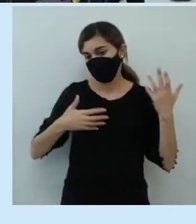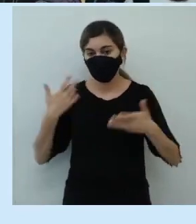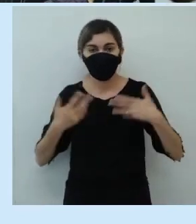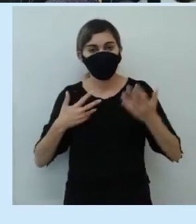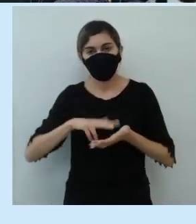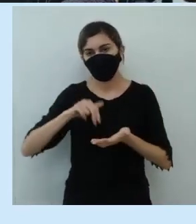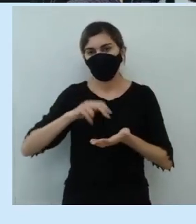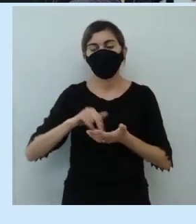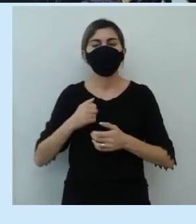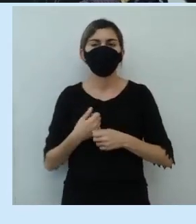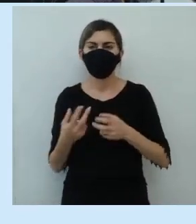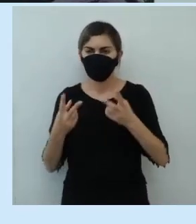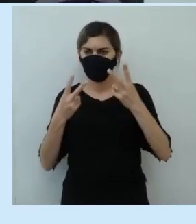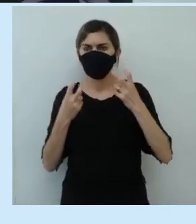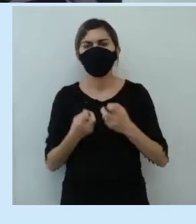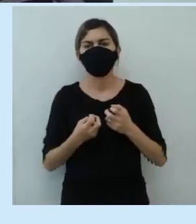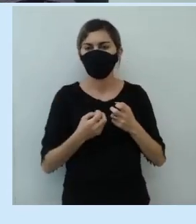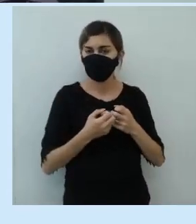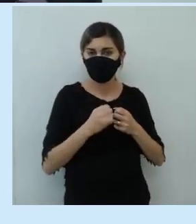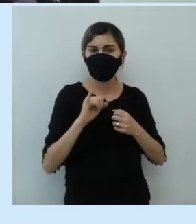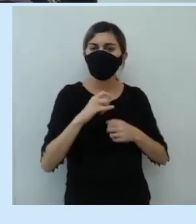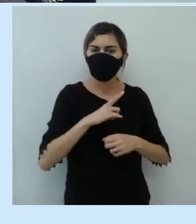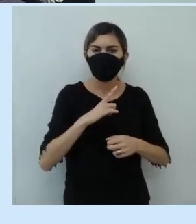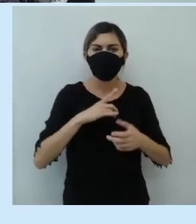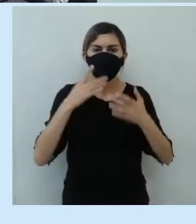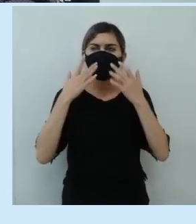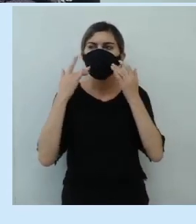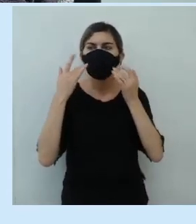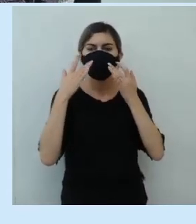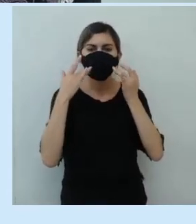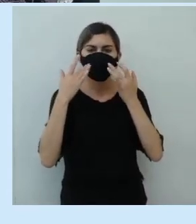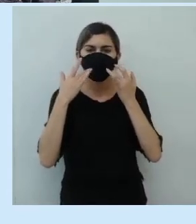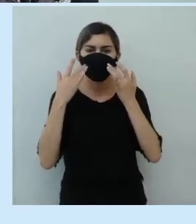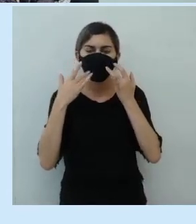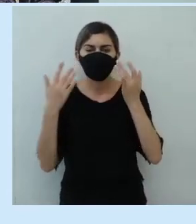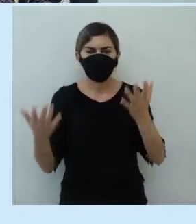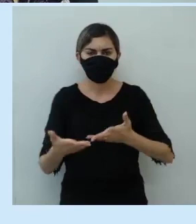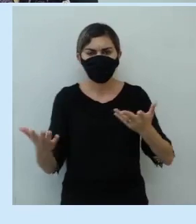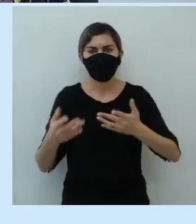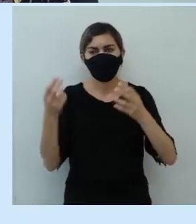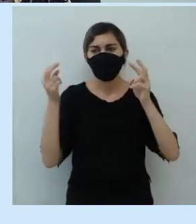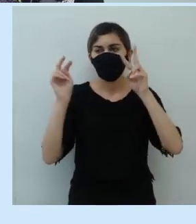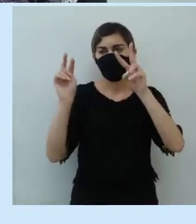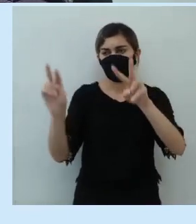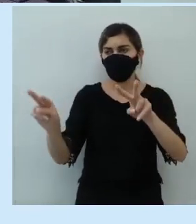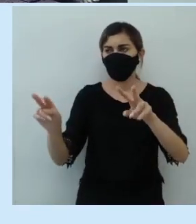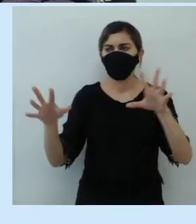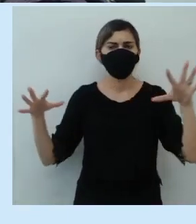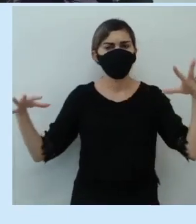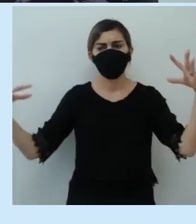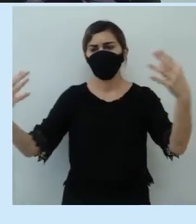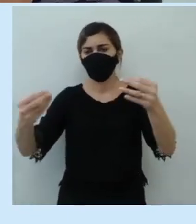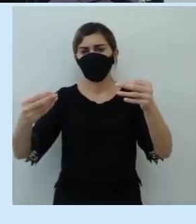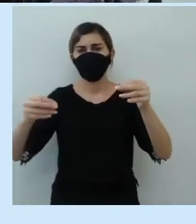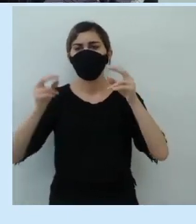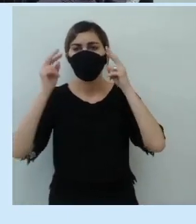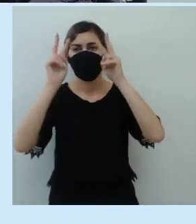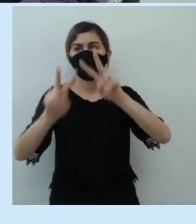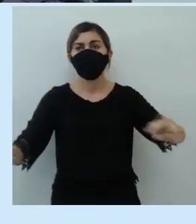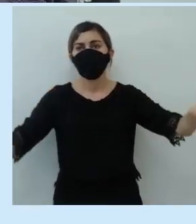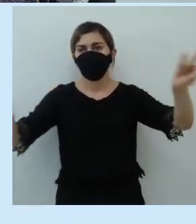Você está percebendo? Que aí, se eu tivesse no teatro agora, sentado lá, vendo a peça, tudo isso seria